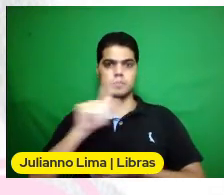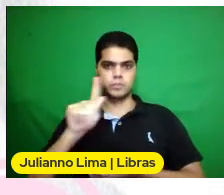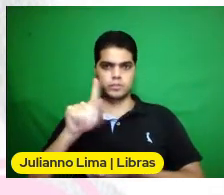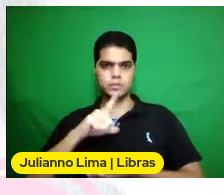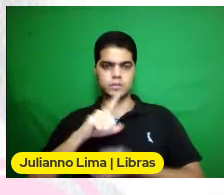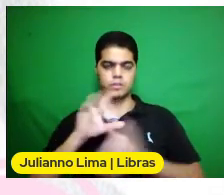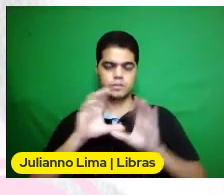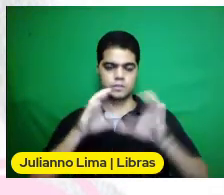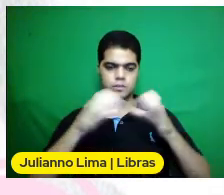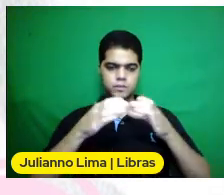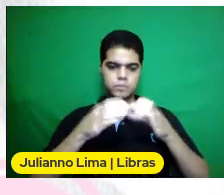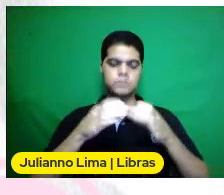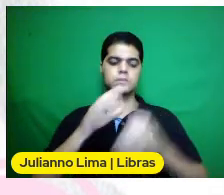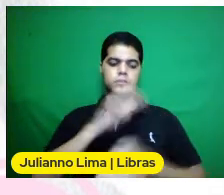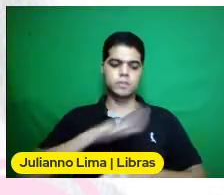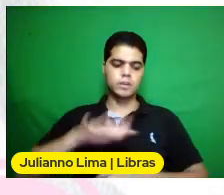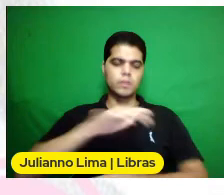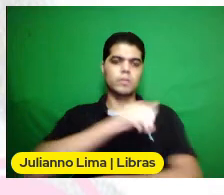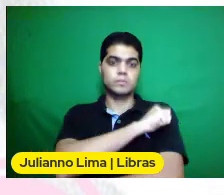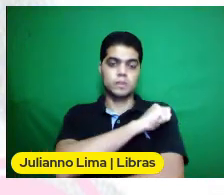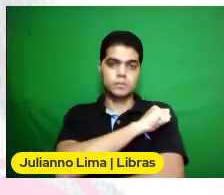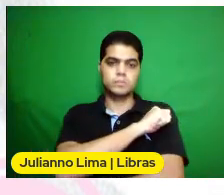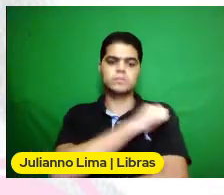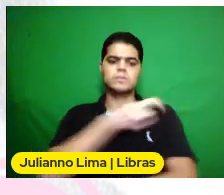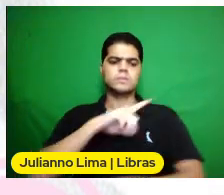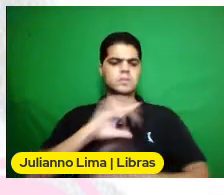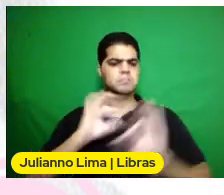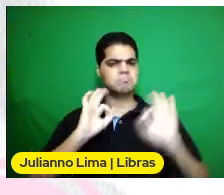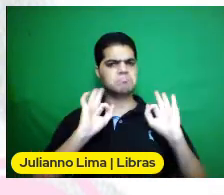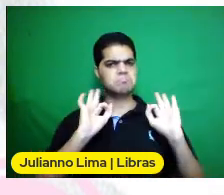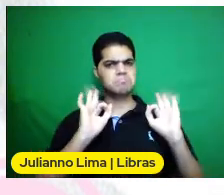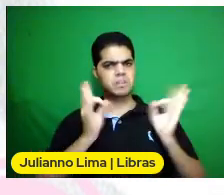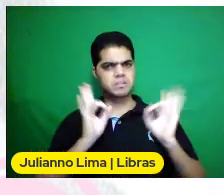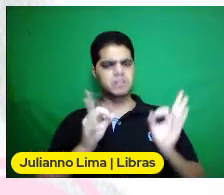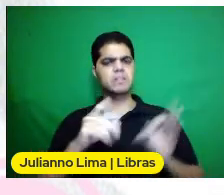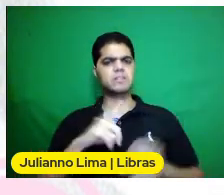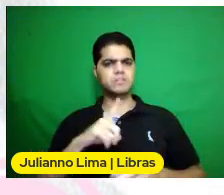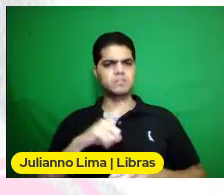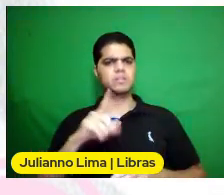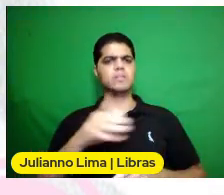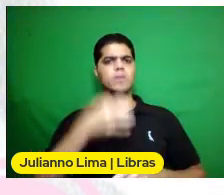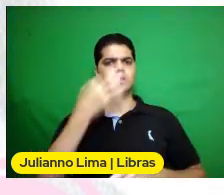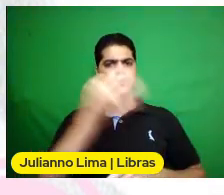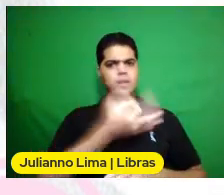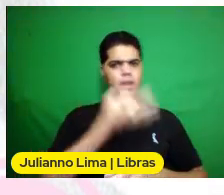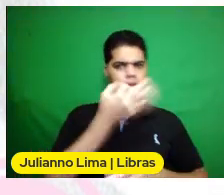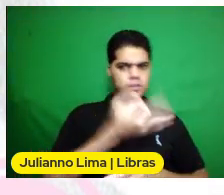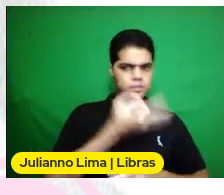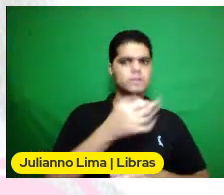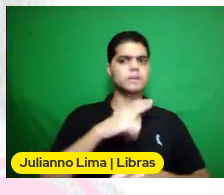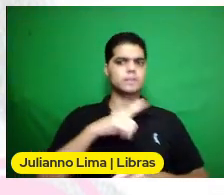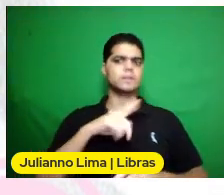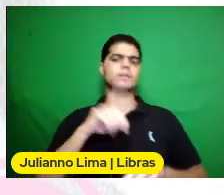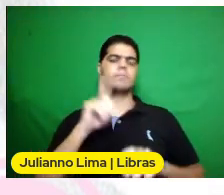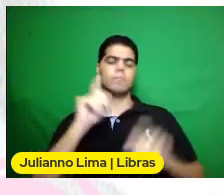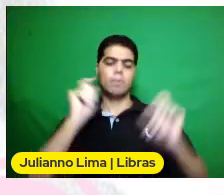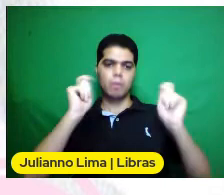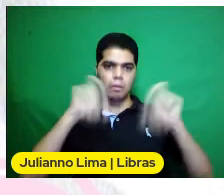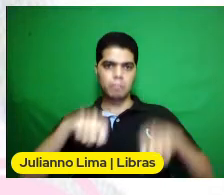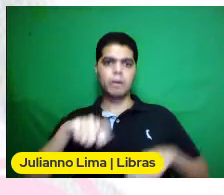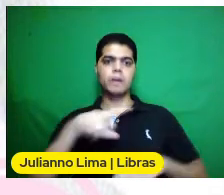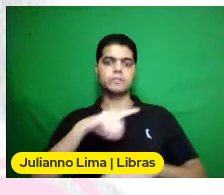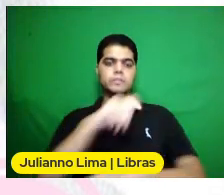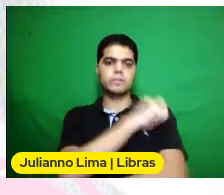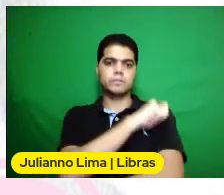você consegue, com a narrativa de RPG, você consegue fazer com que os alunos